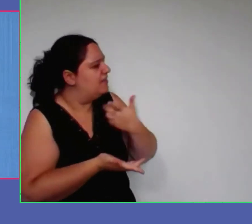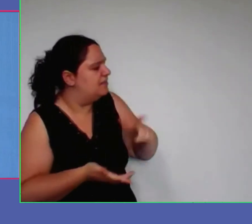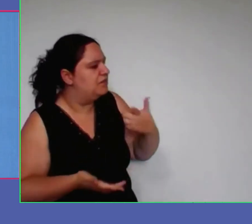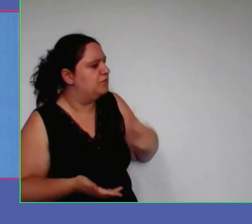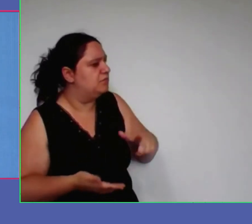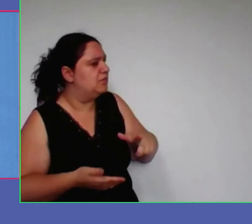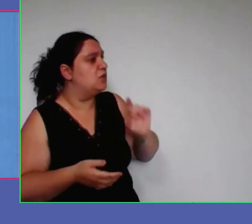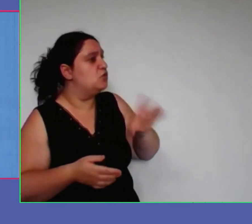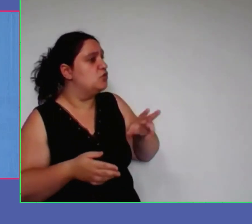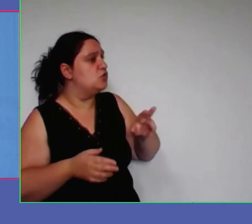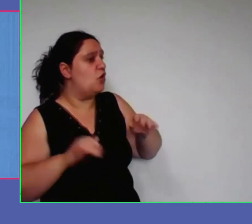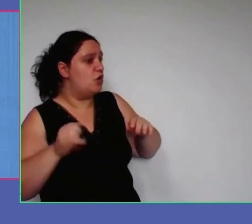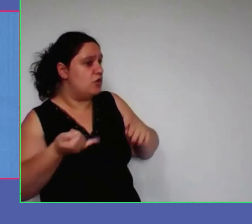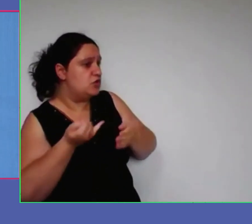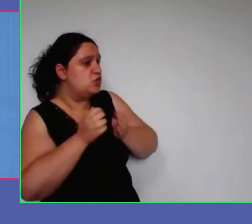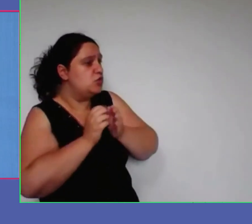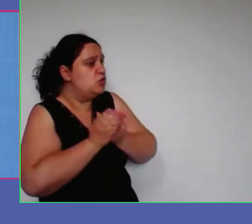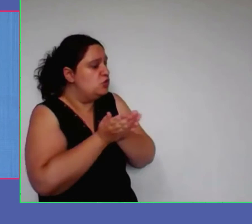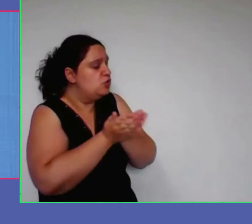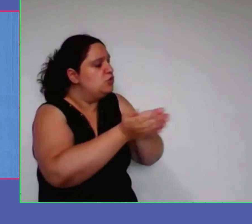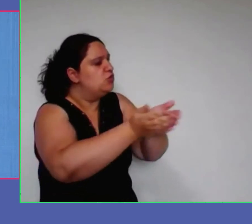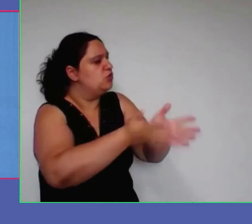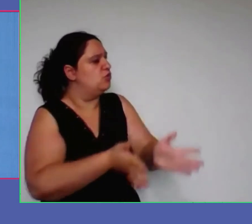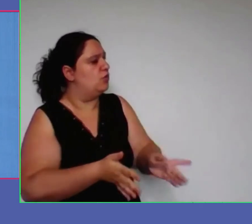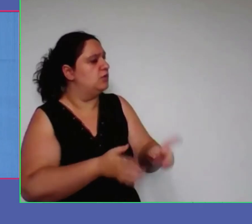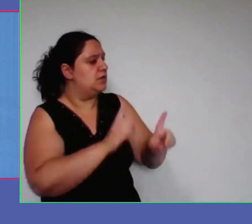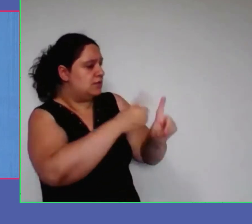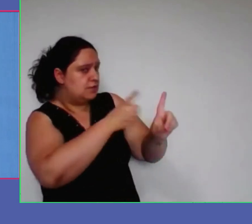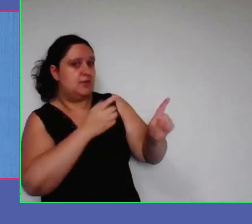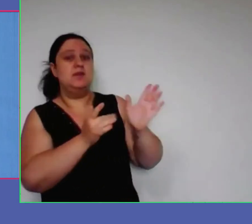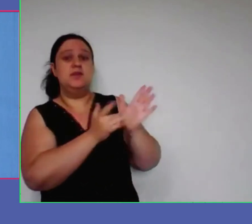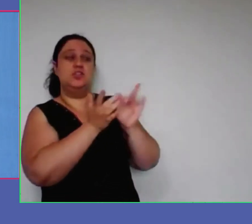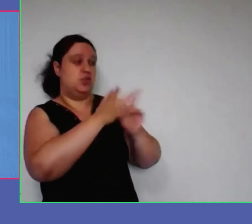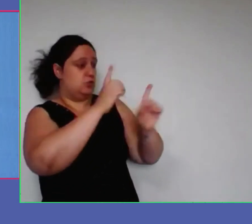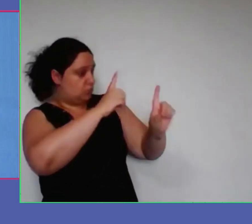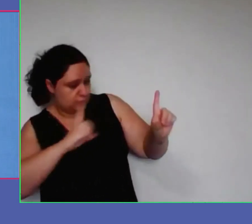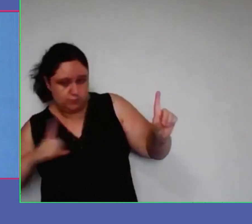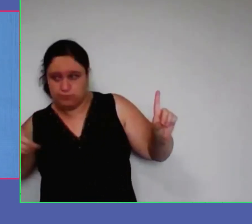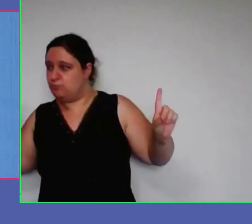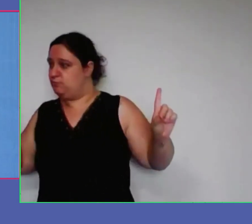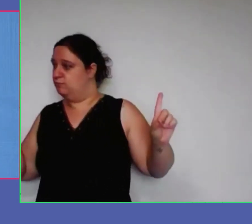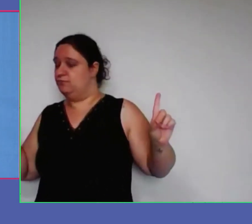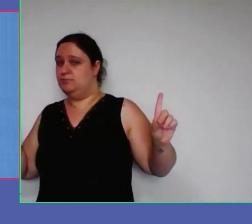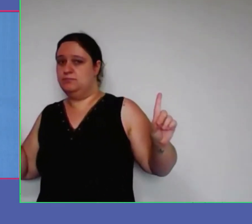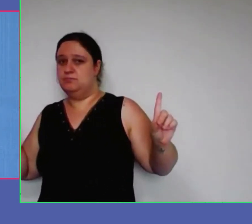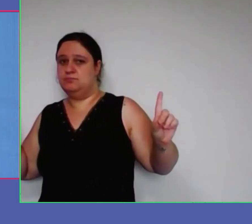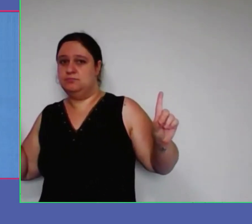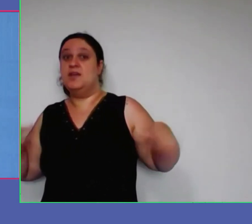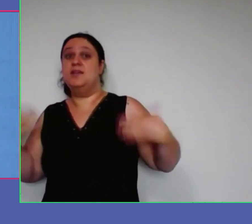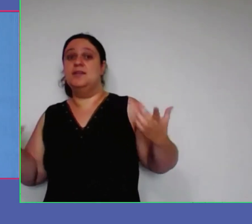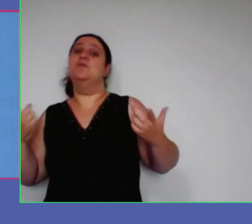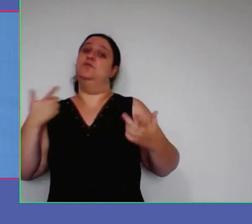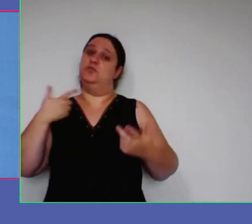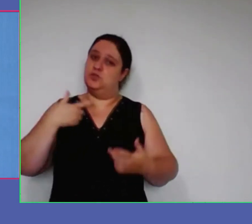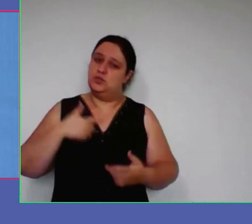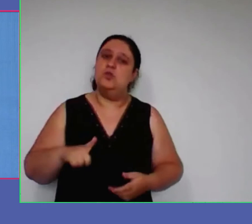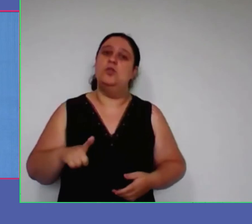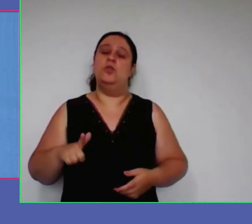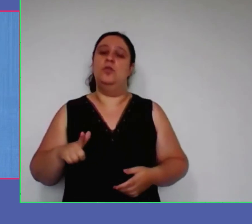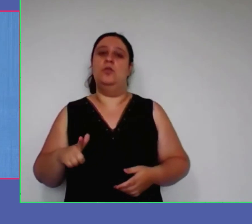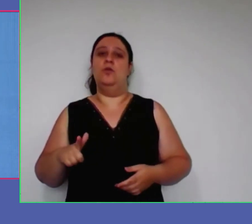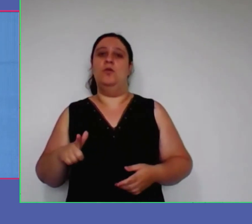e deixando-os, retirou-se. Irmãos, mais uma vez os fariseus, dessa vez, juntou-se a